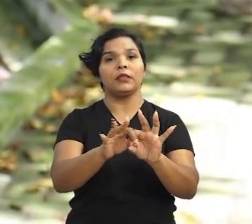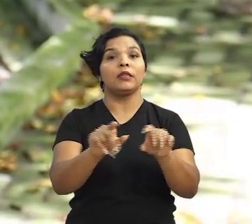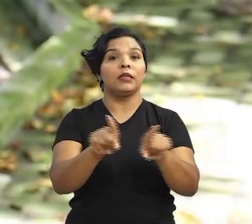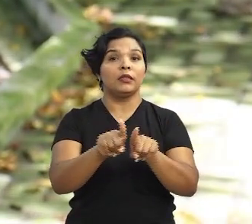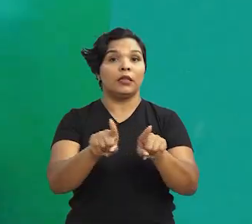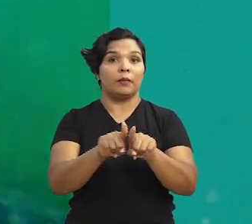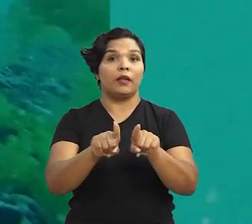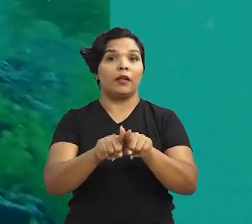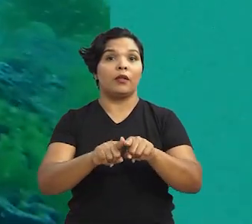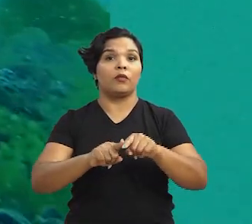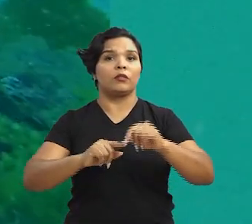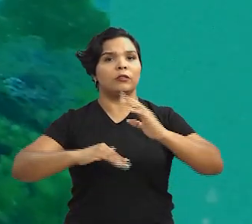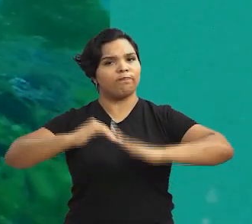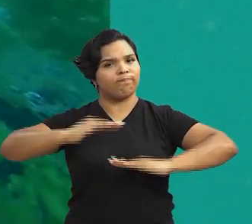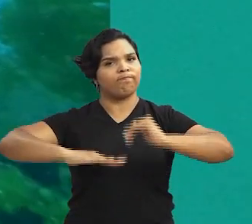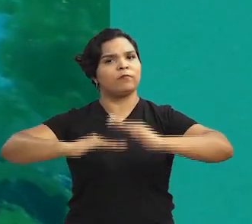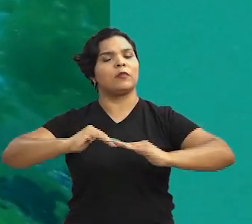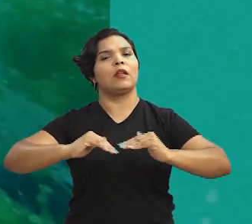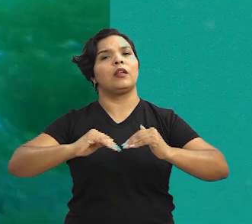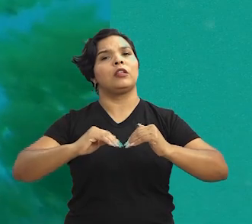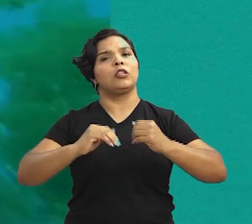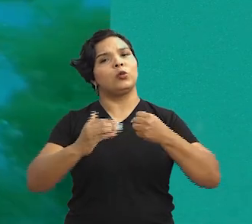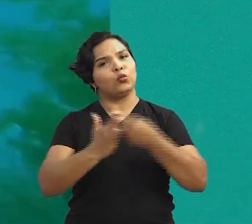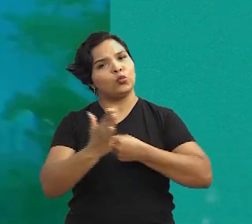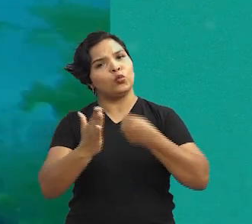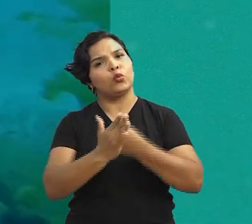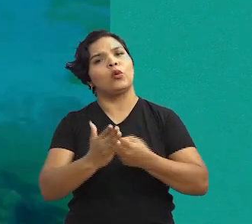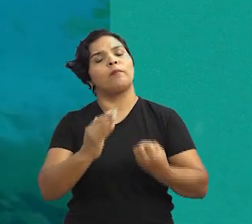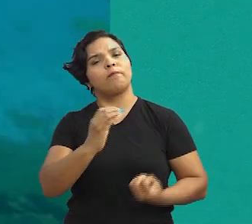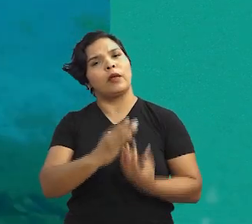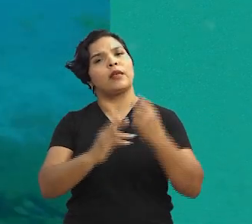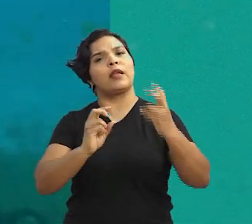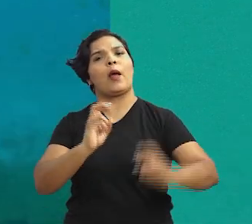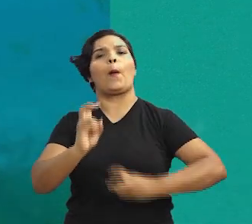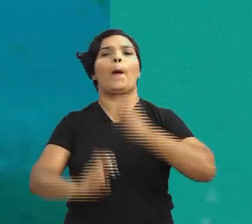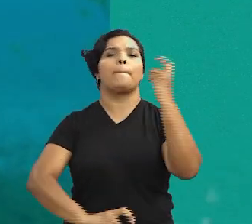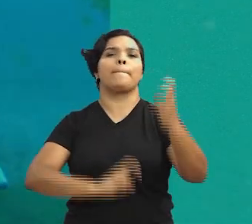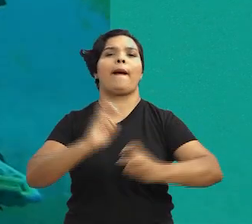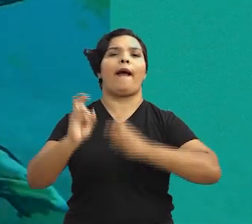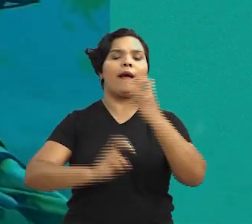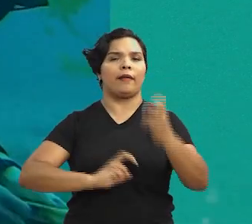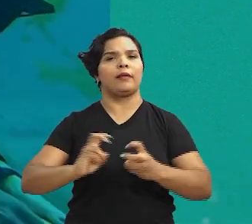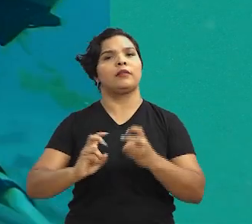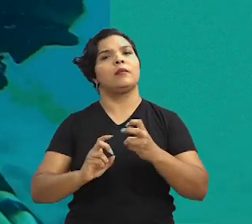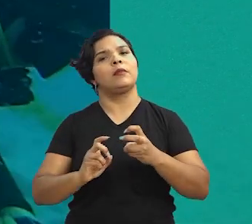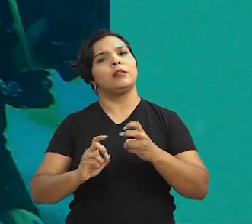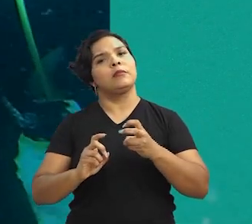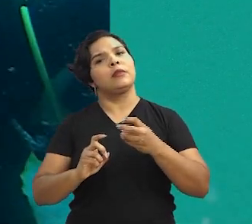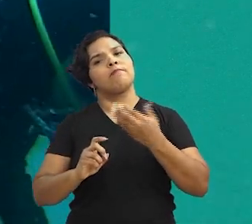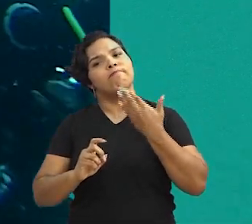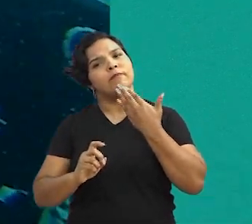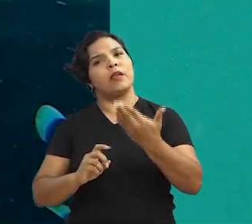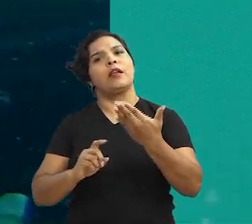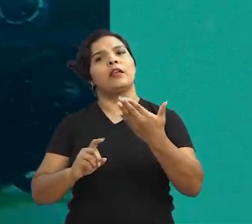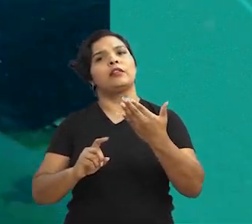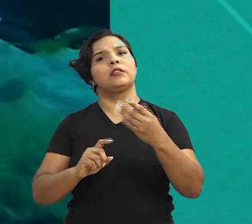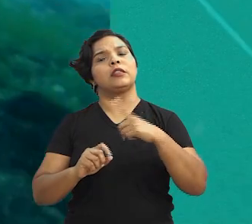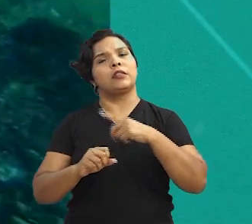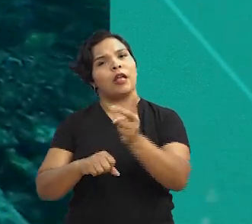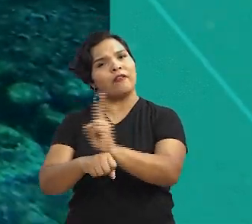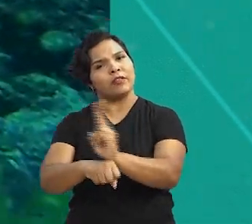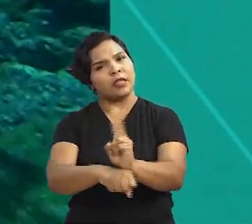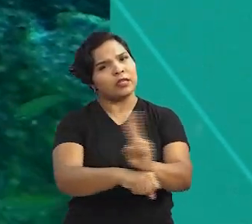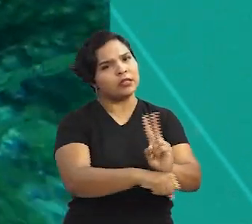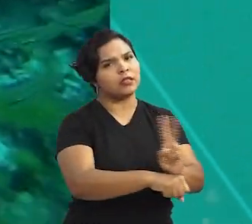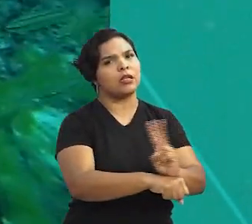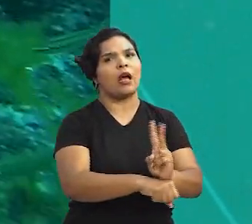são aliados. Inclusive, eles foram um dos que mais lutaram para criar o parque, né? E eles também pressionam a sociedade, os órgãos, né, para que